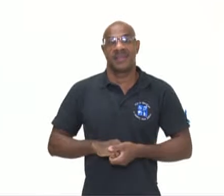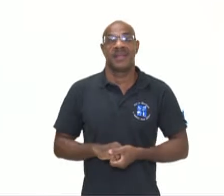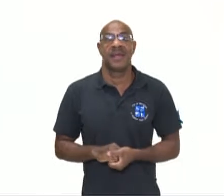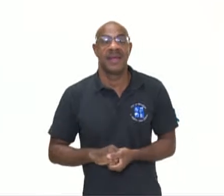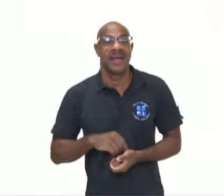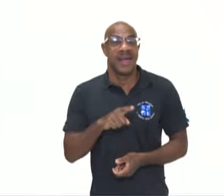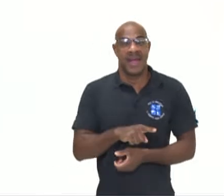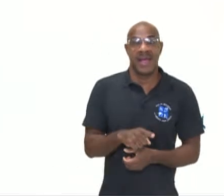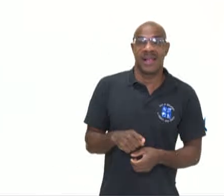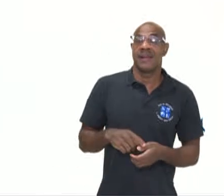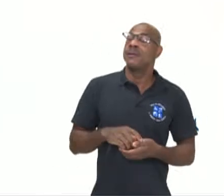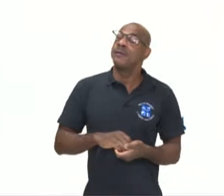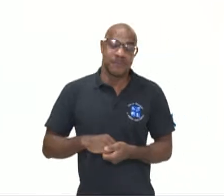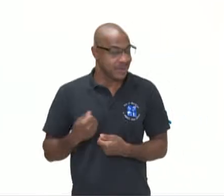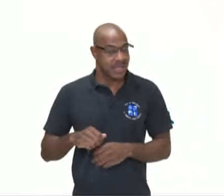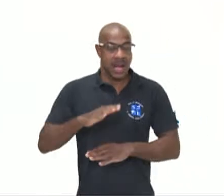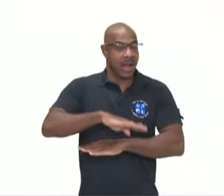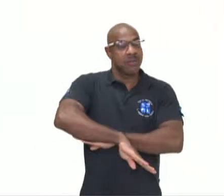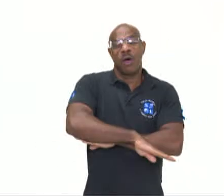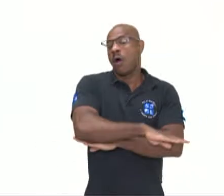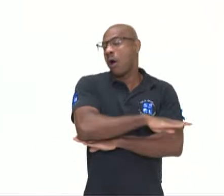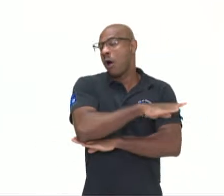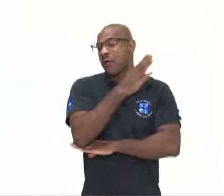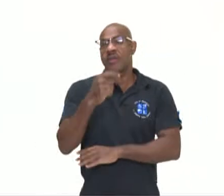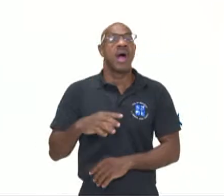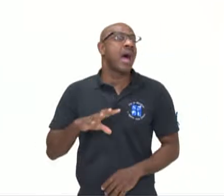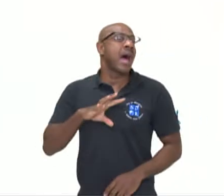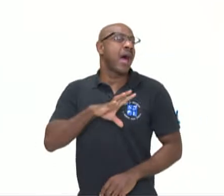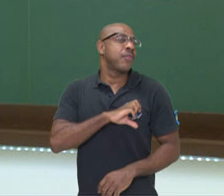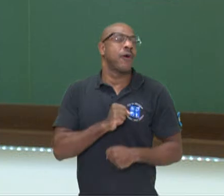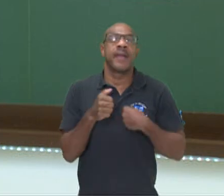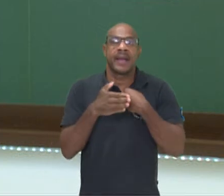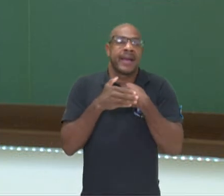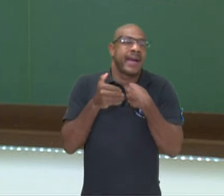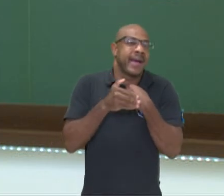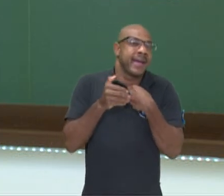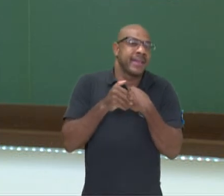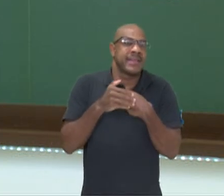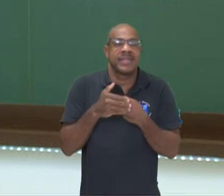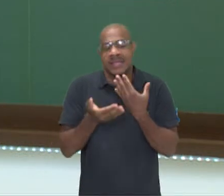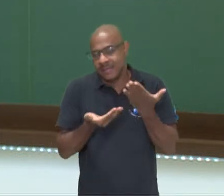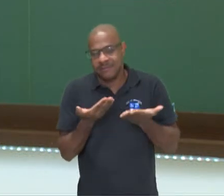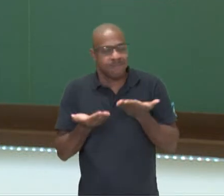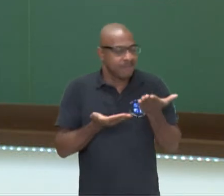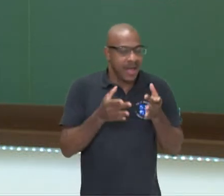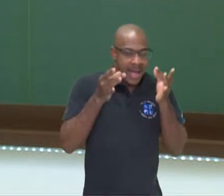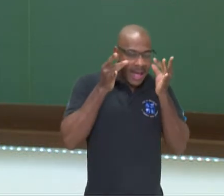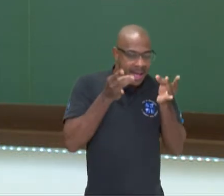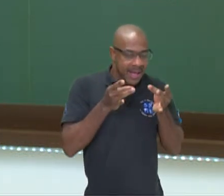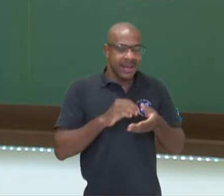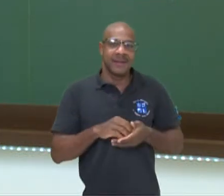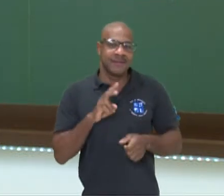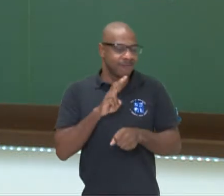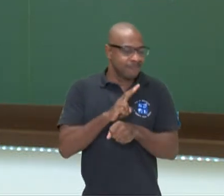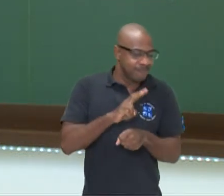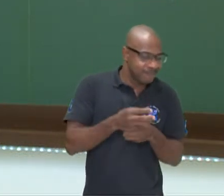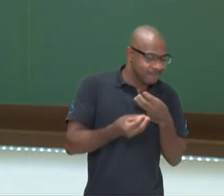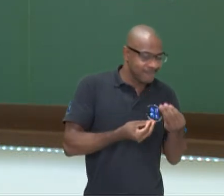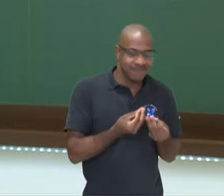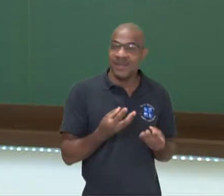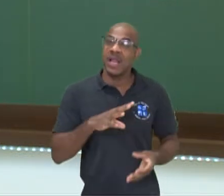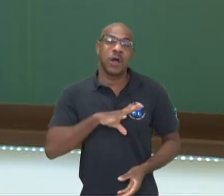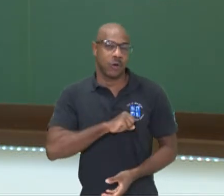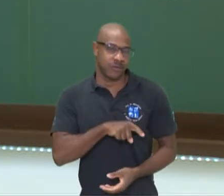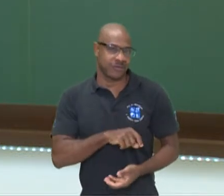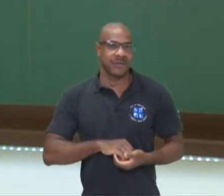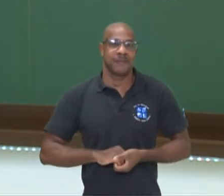Ela é extremamente mimada. Pode isso? Uma ave extremamente mimada? Mais do que vários cachorrinhos, para você